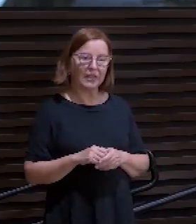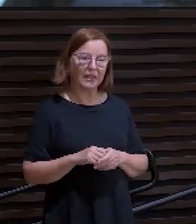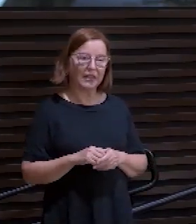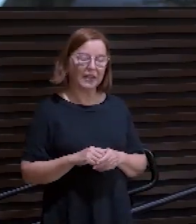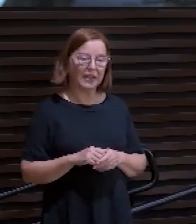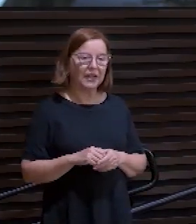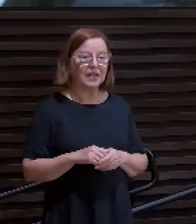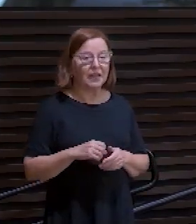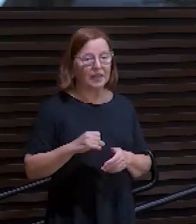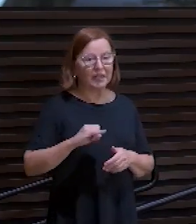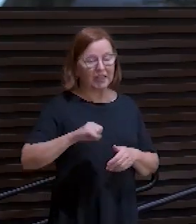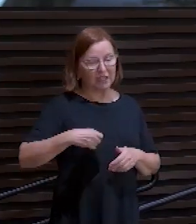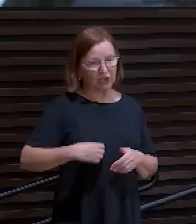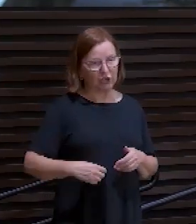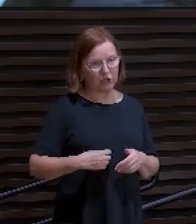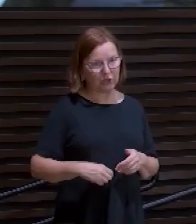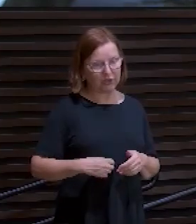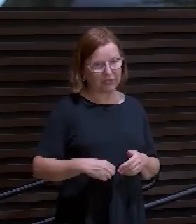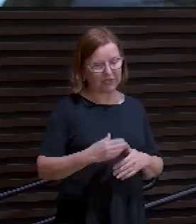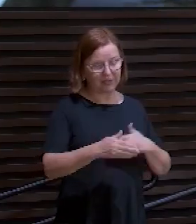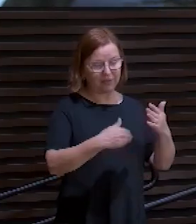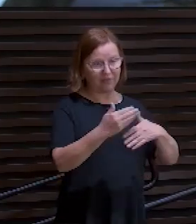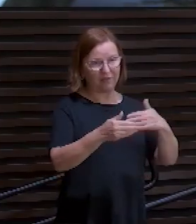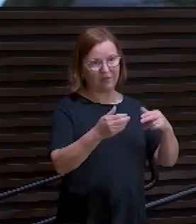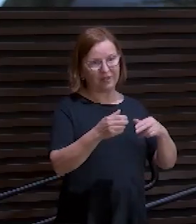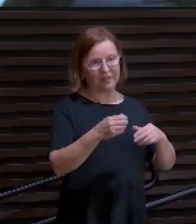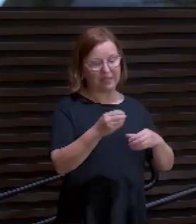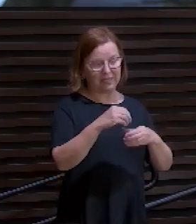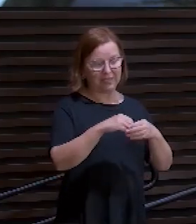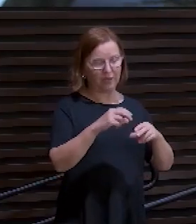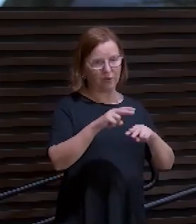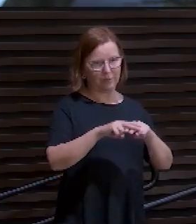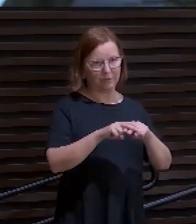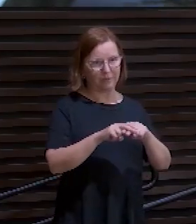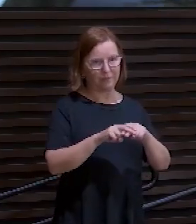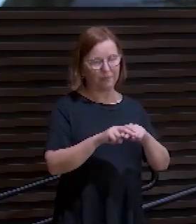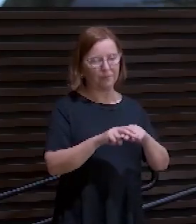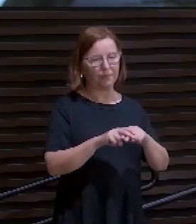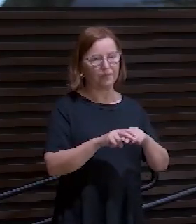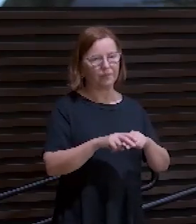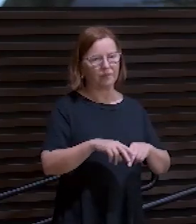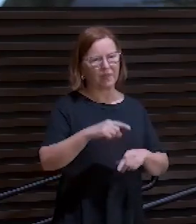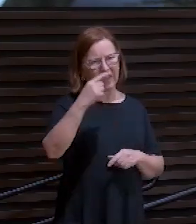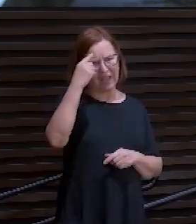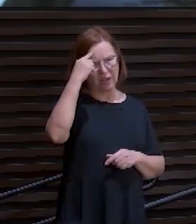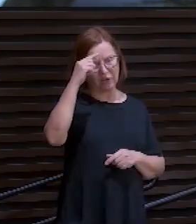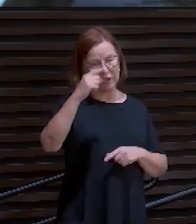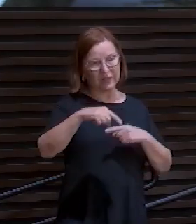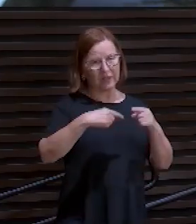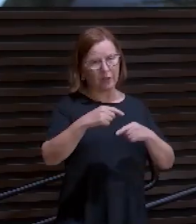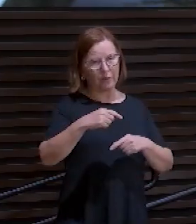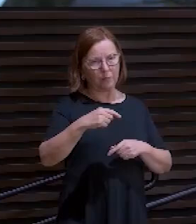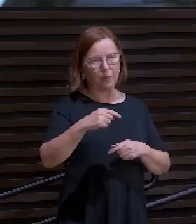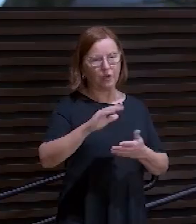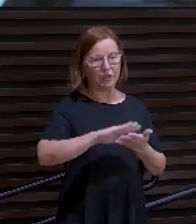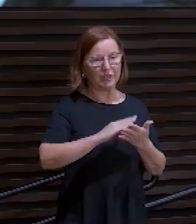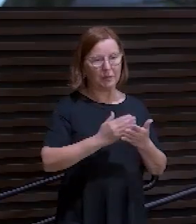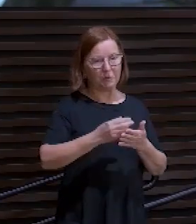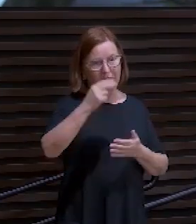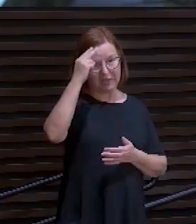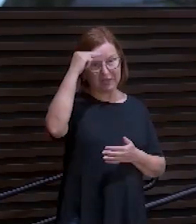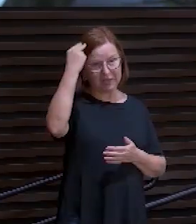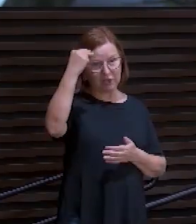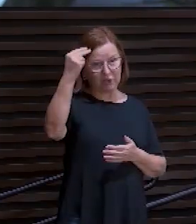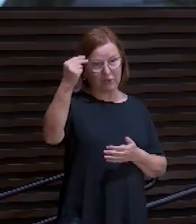prisão. Até que um dia, depois de interpretar sonhos de ex-funcionários do próprio